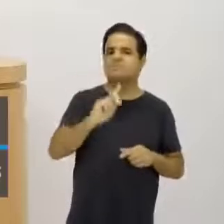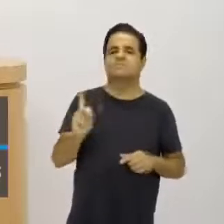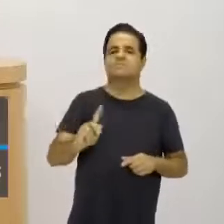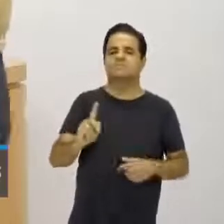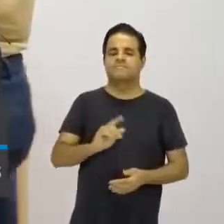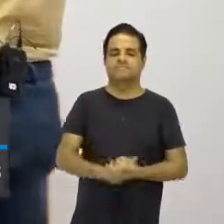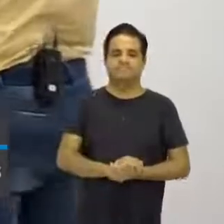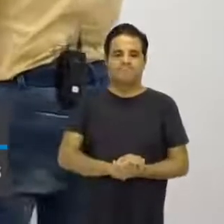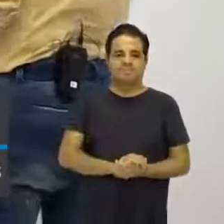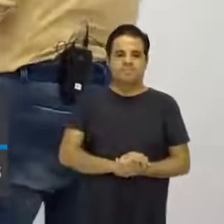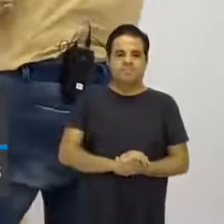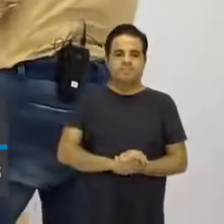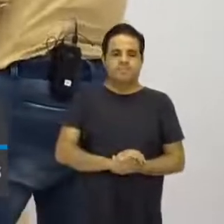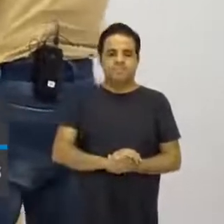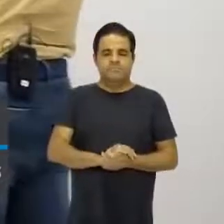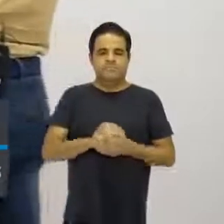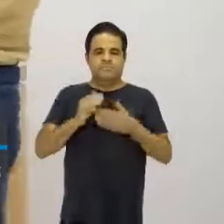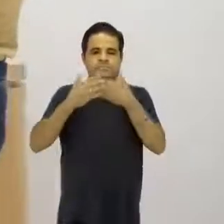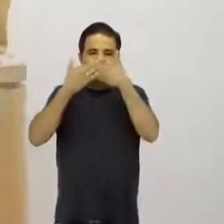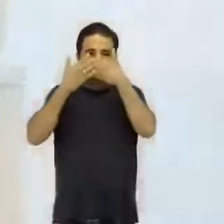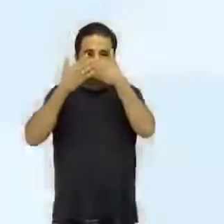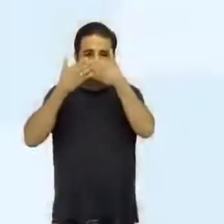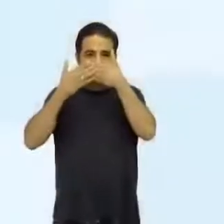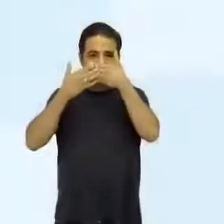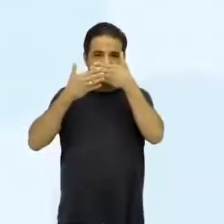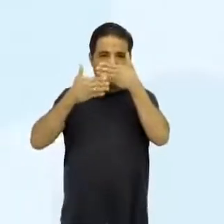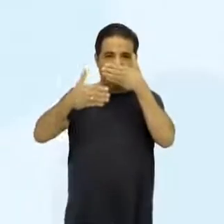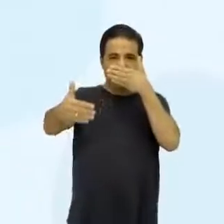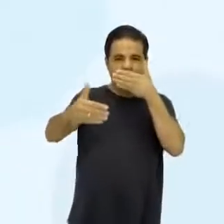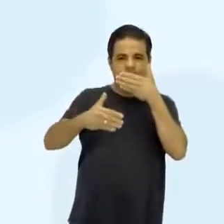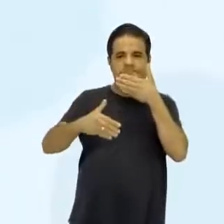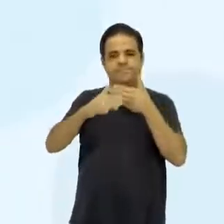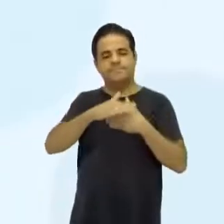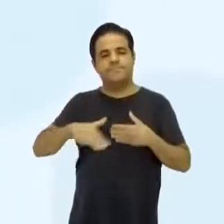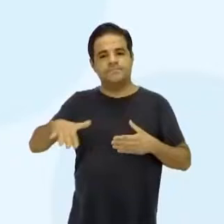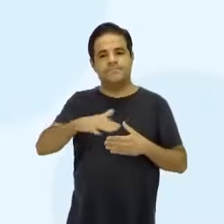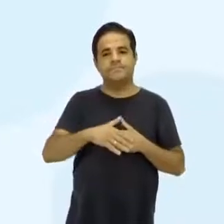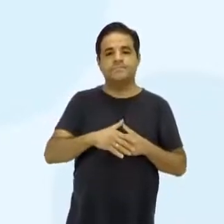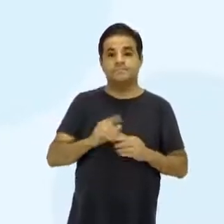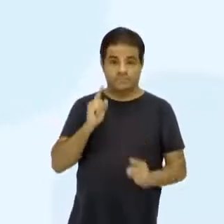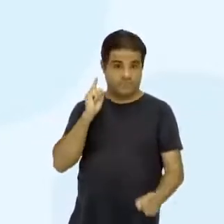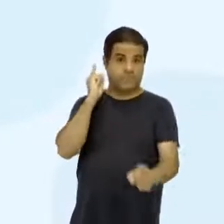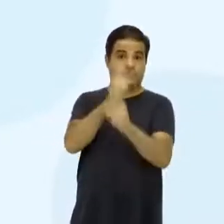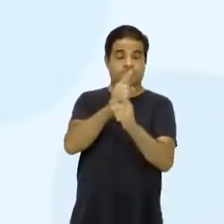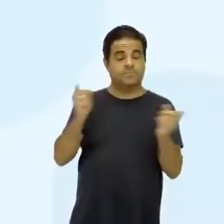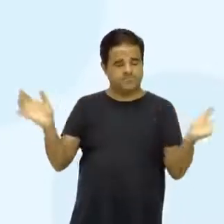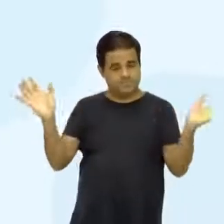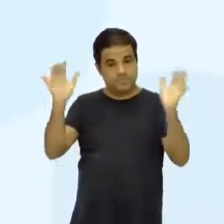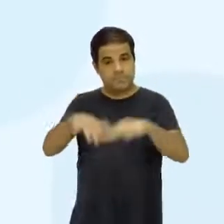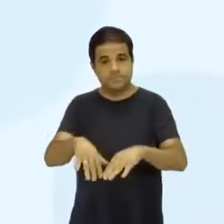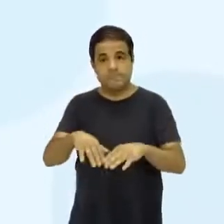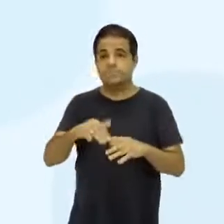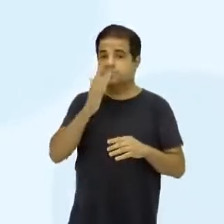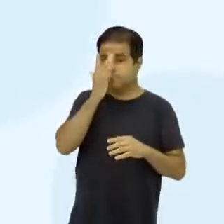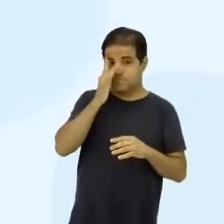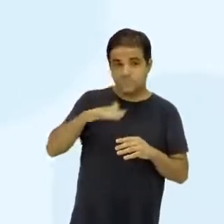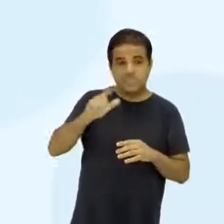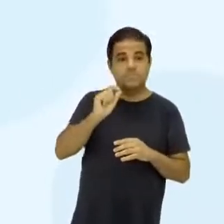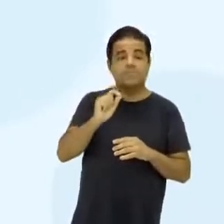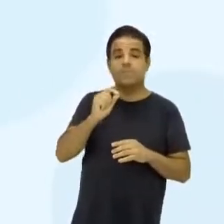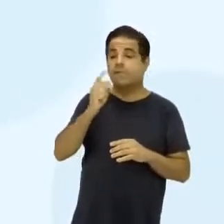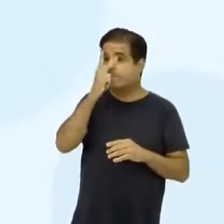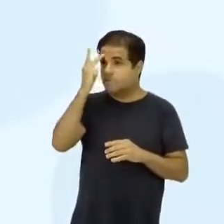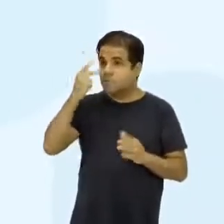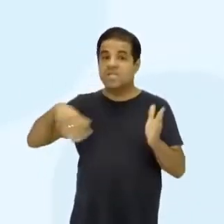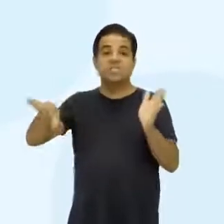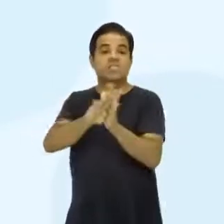Vamos passar aqui para a próxima? Vamos lá. Olha lá, quando acontece um encontro aqui entre forasteiros Quem está chegando